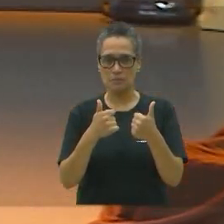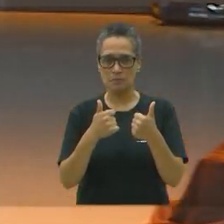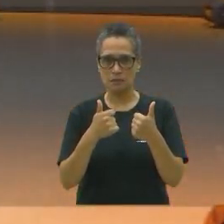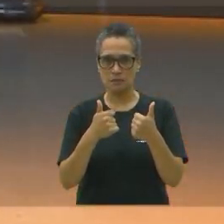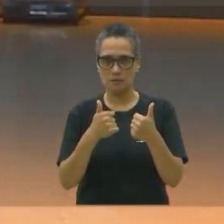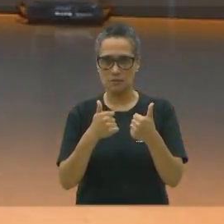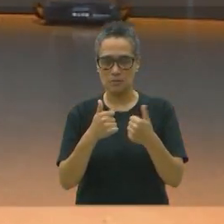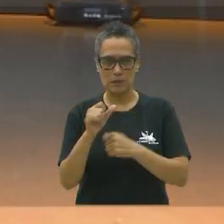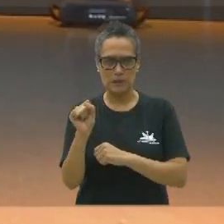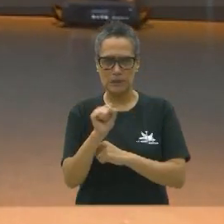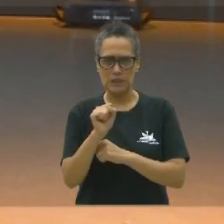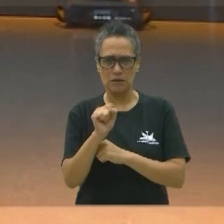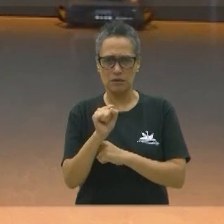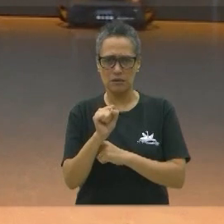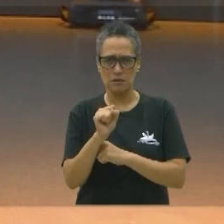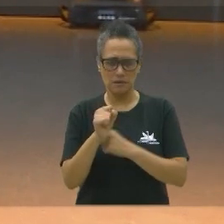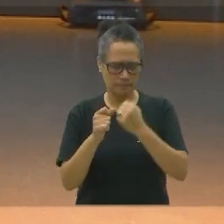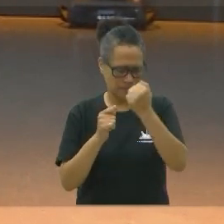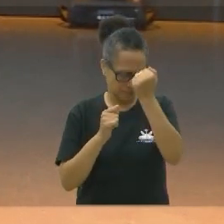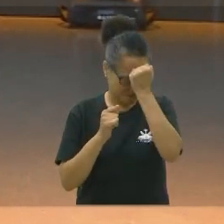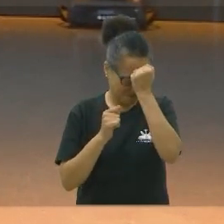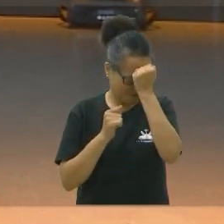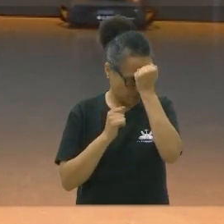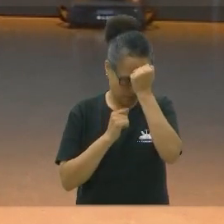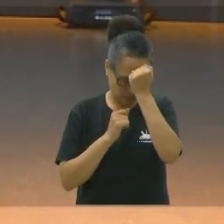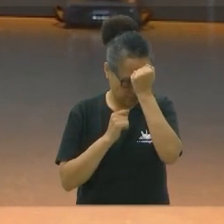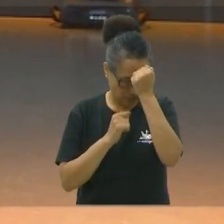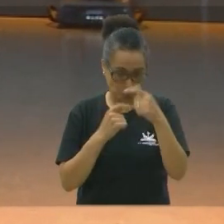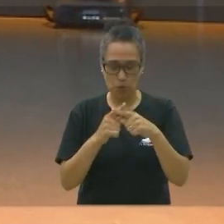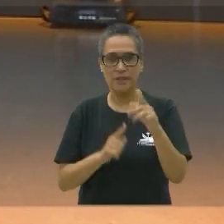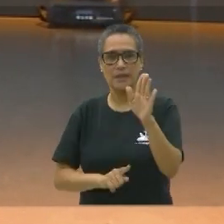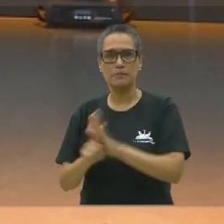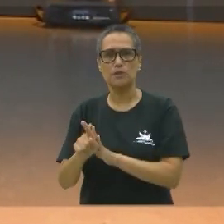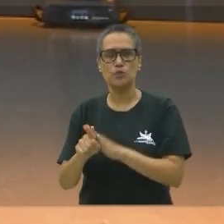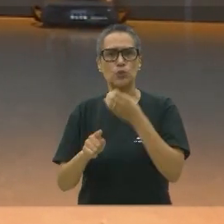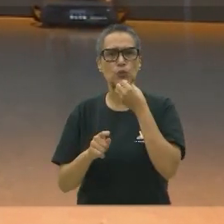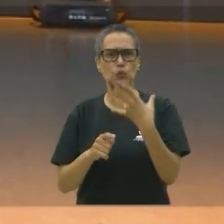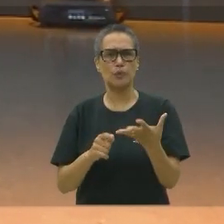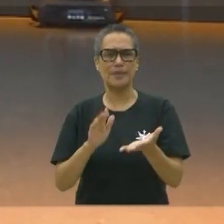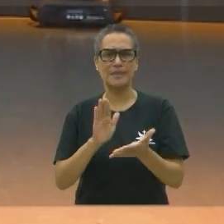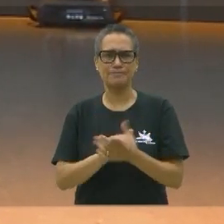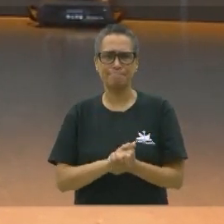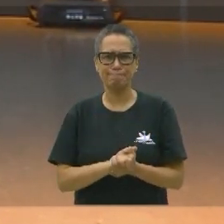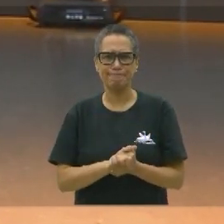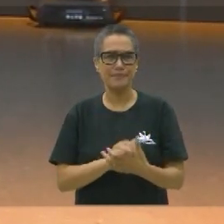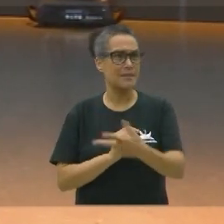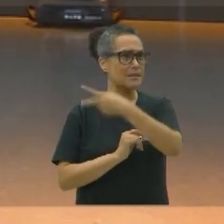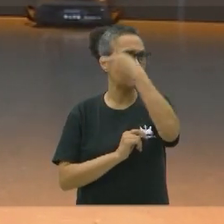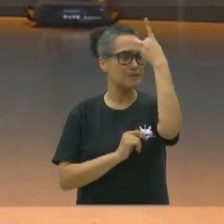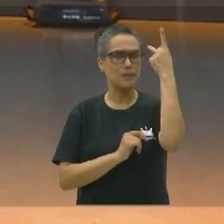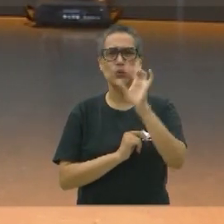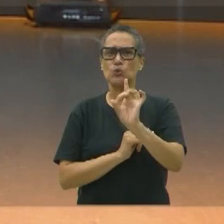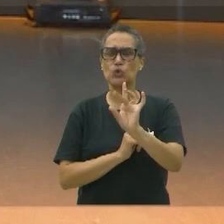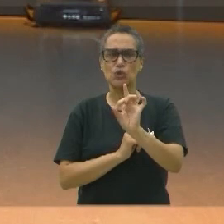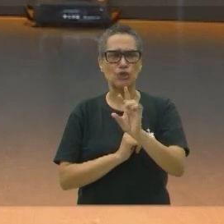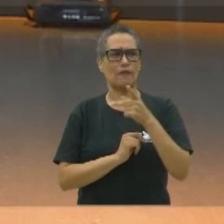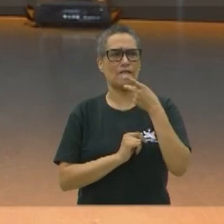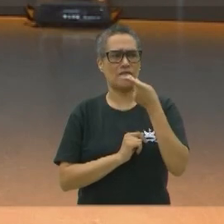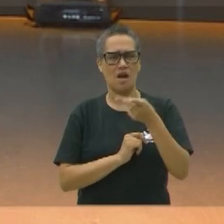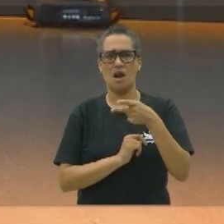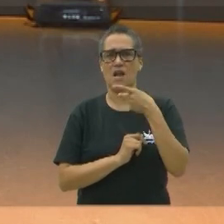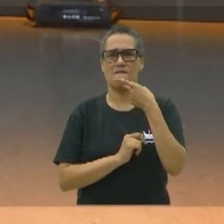de segundos a gente se arrepende do fundão. Por que que perguntou se estava tudo bem? Porque a pessoa só sabe